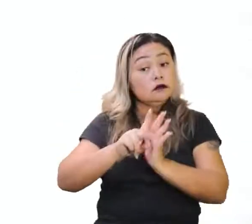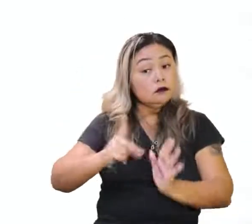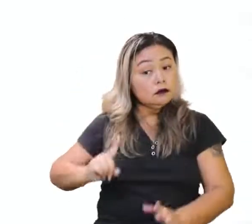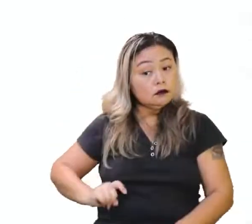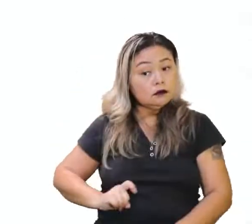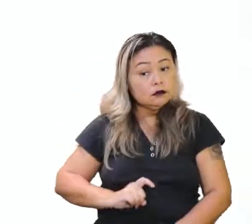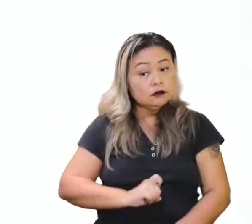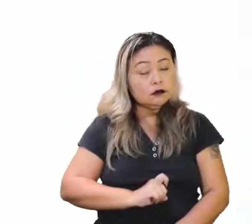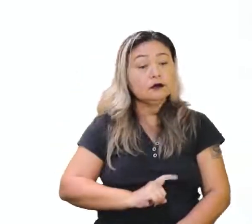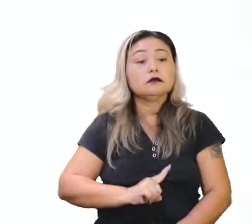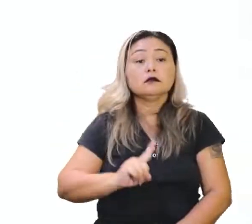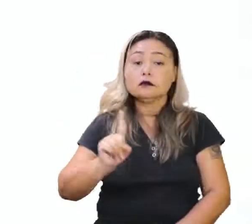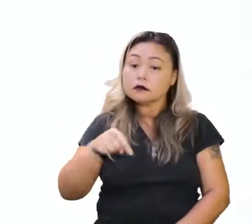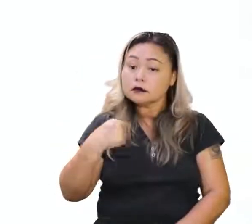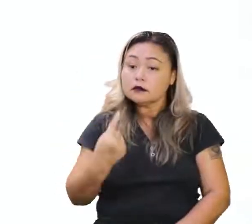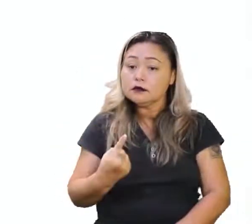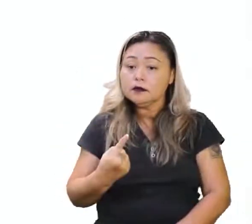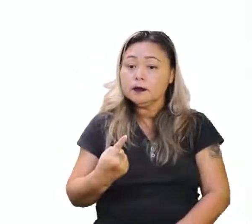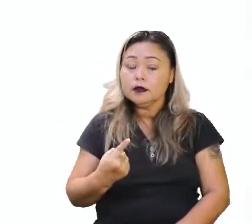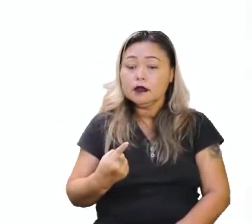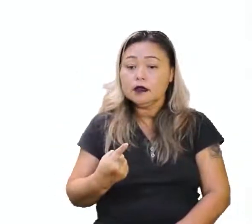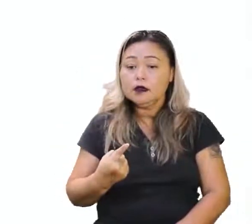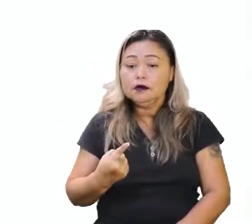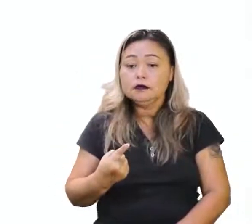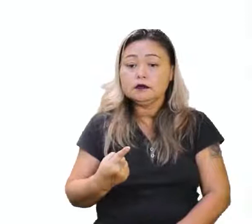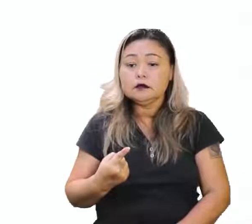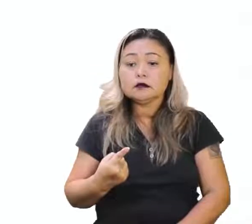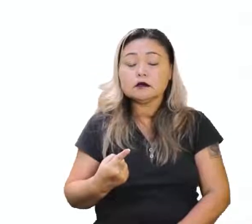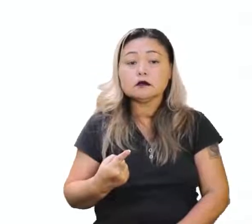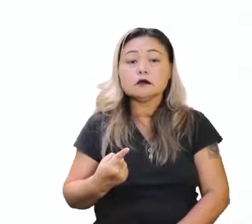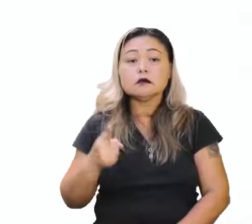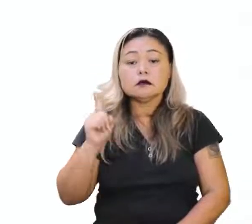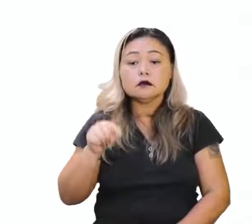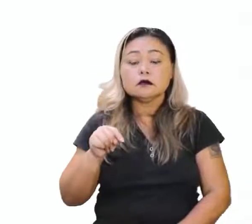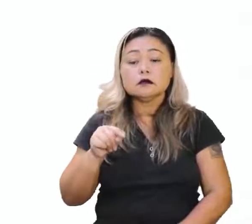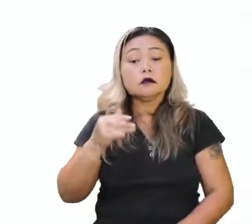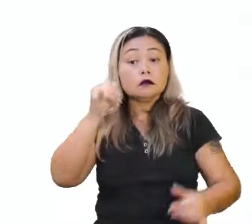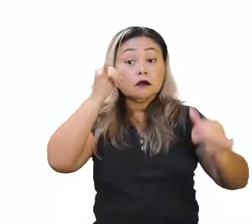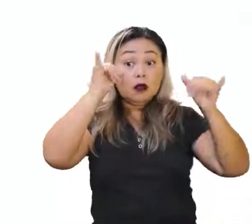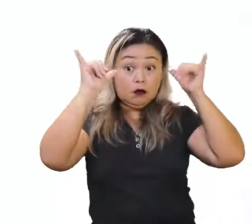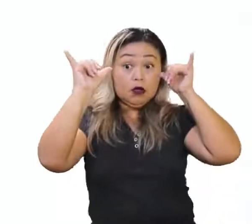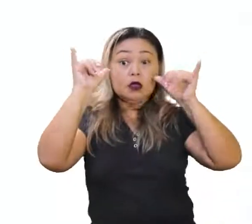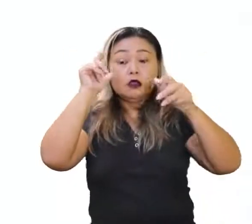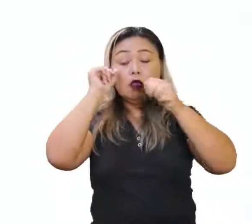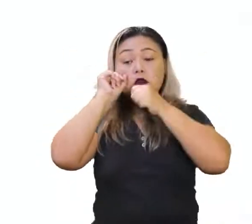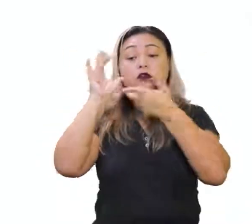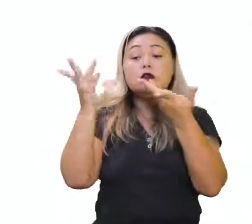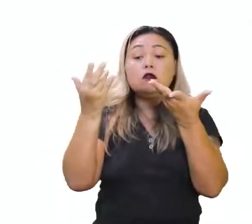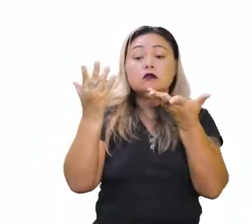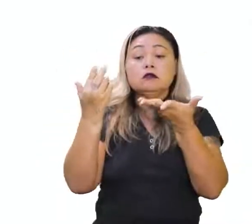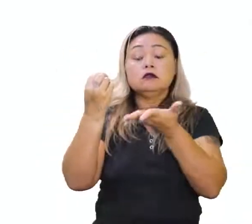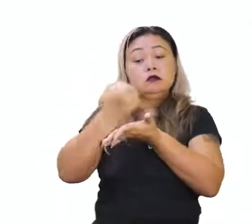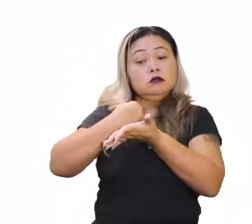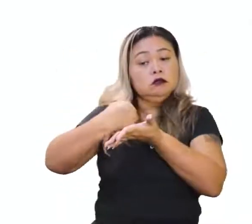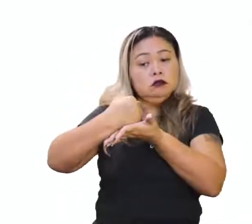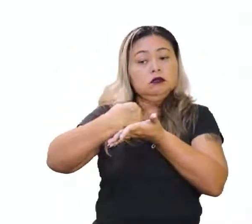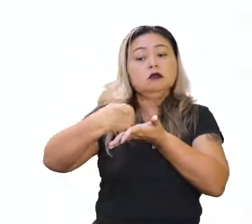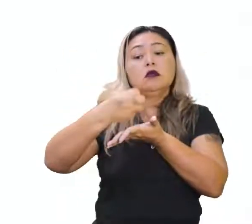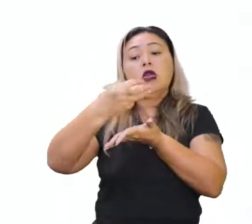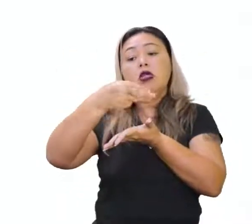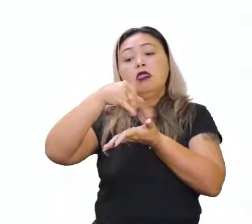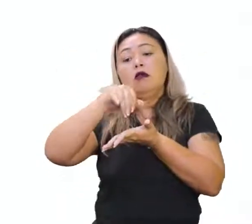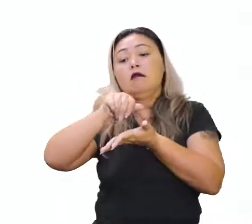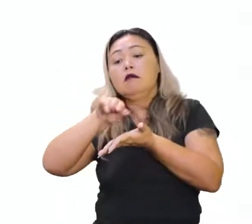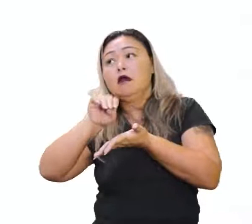nós falamos que isso é uma questão de prevenção, né? Todas essas